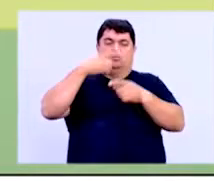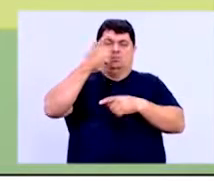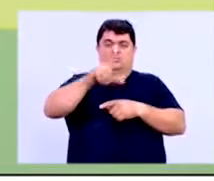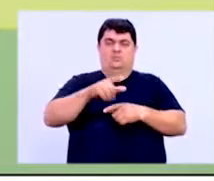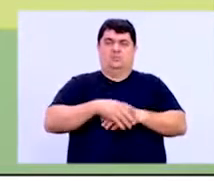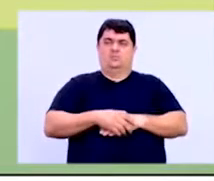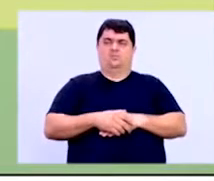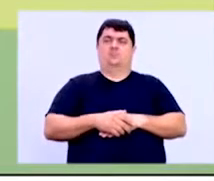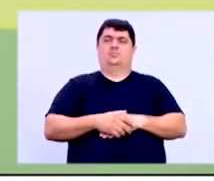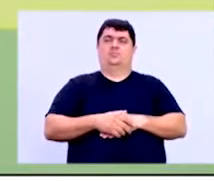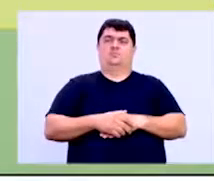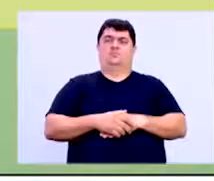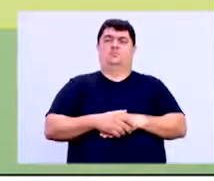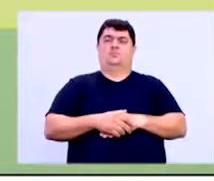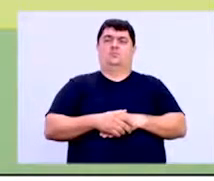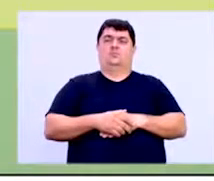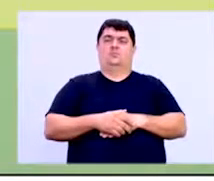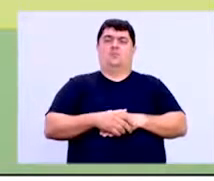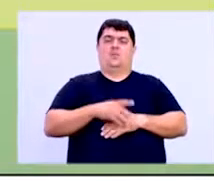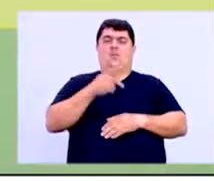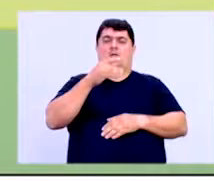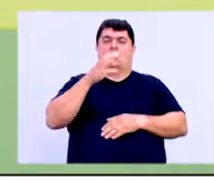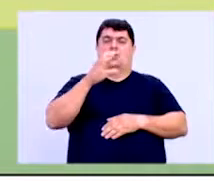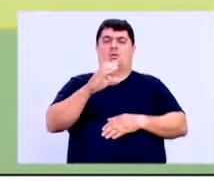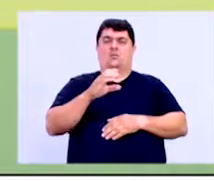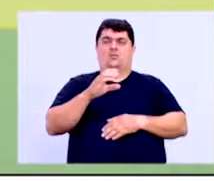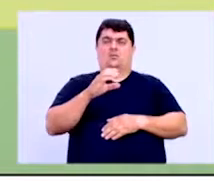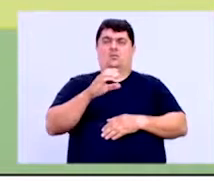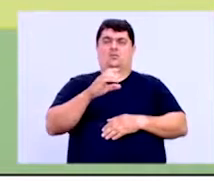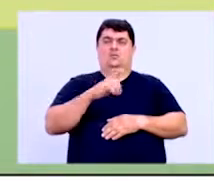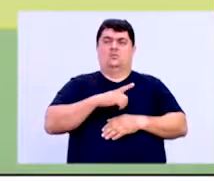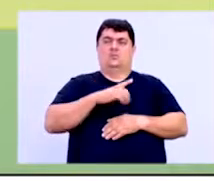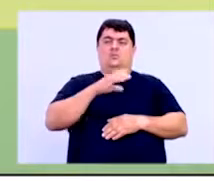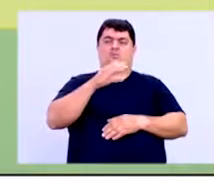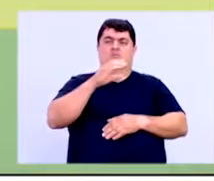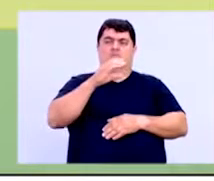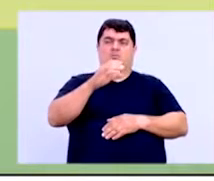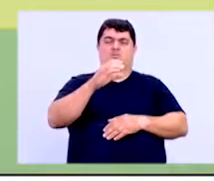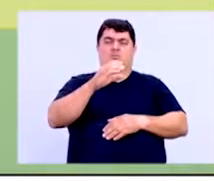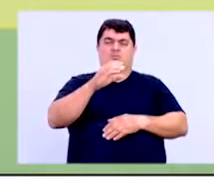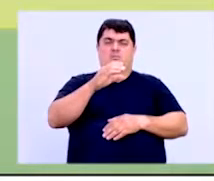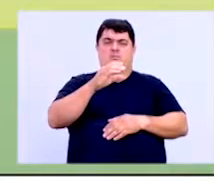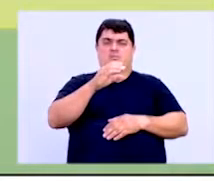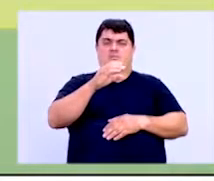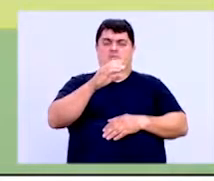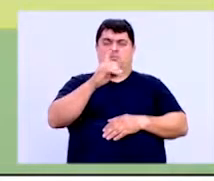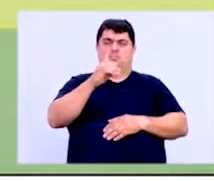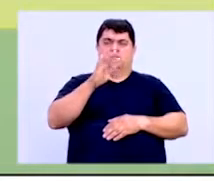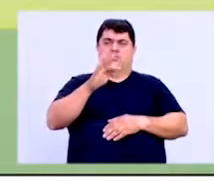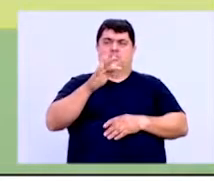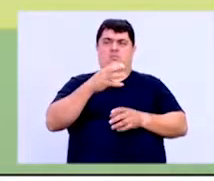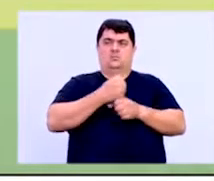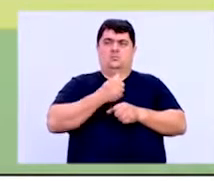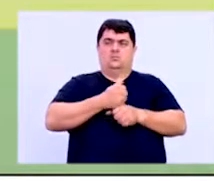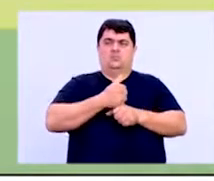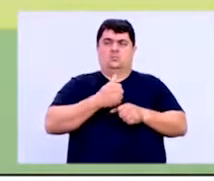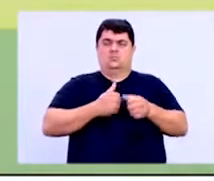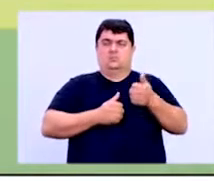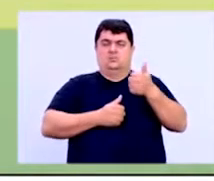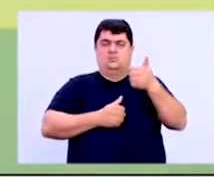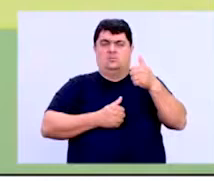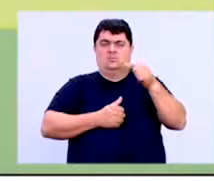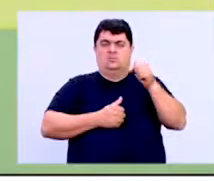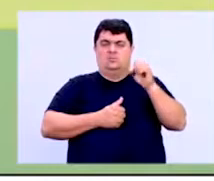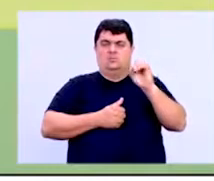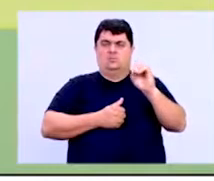essa. Custos de despesas fixas, quais são? Está aqui, está aqui. Valor, 180 mil, 60 mil. Então o que eu